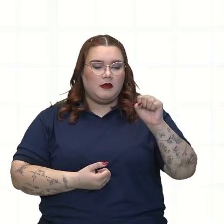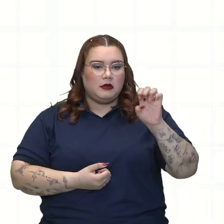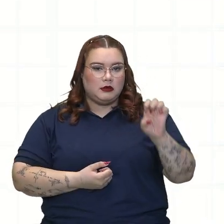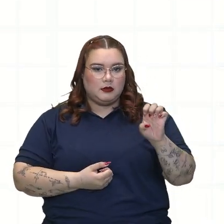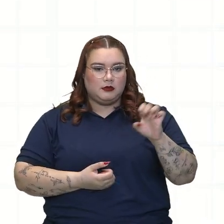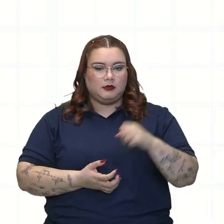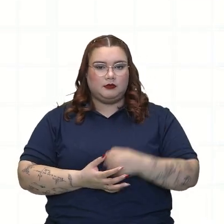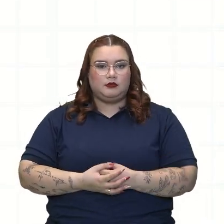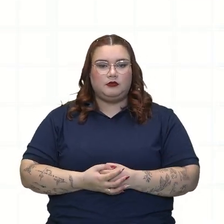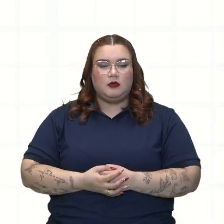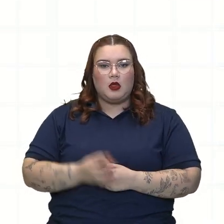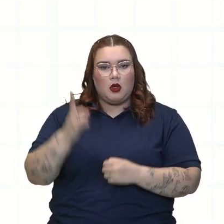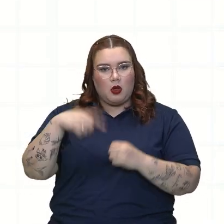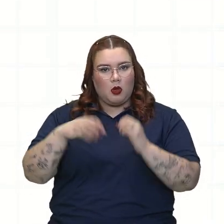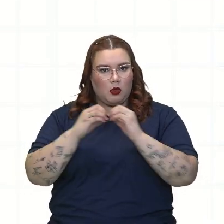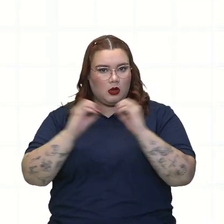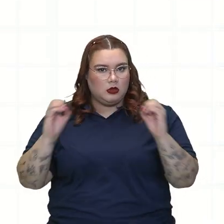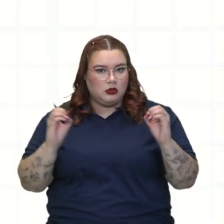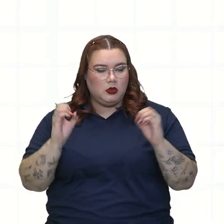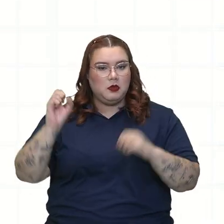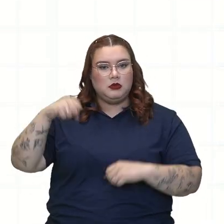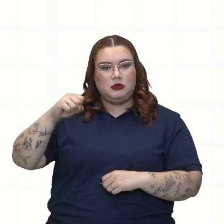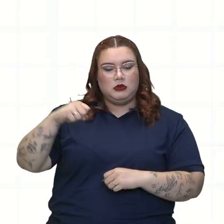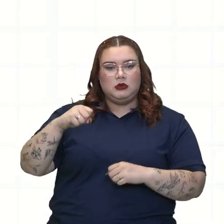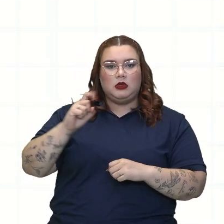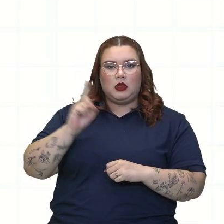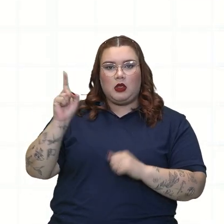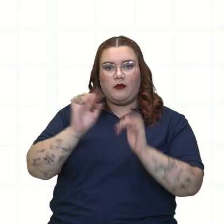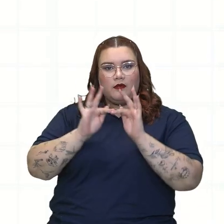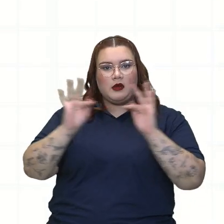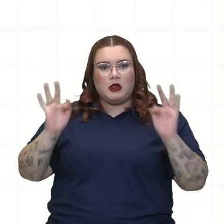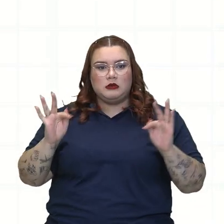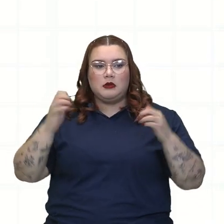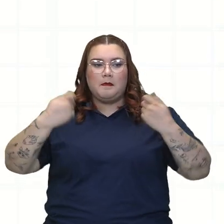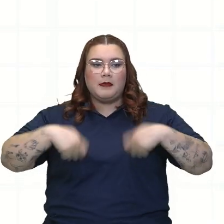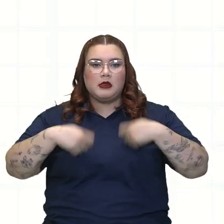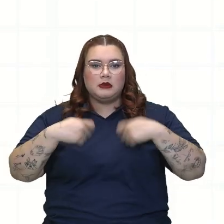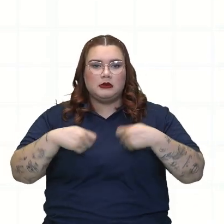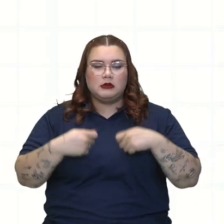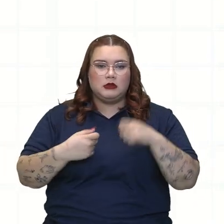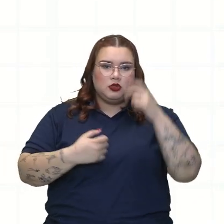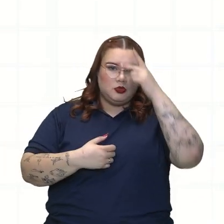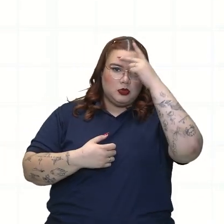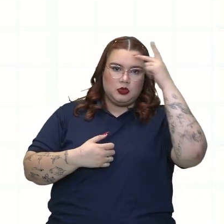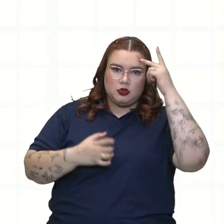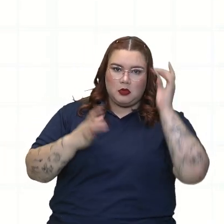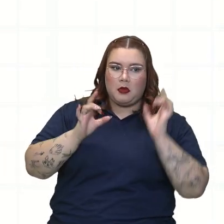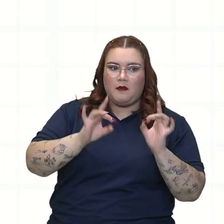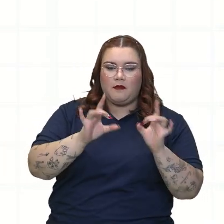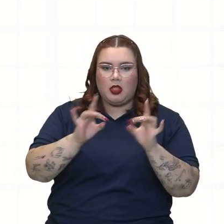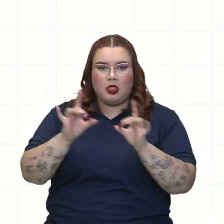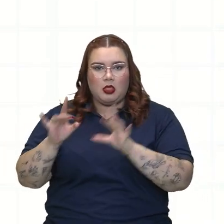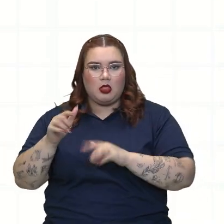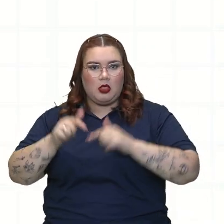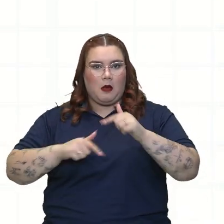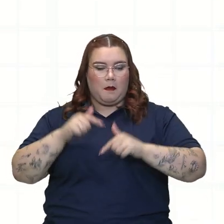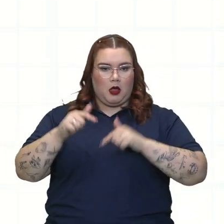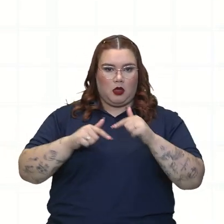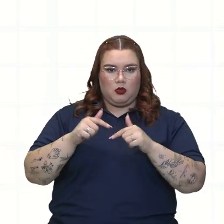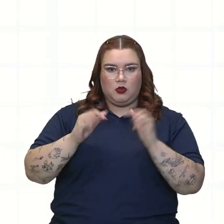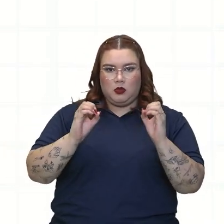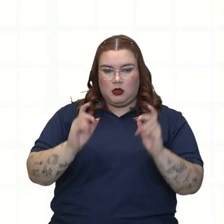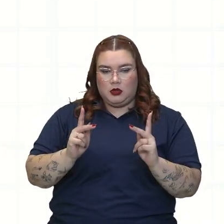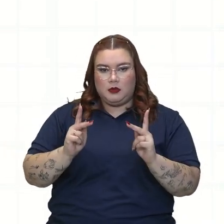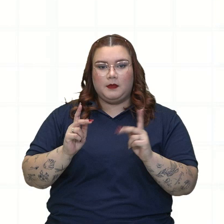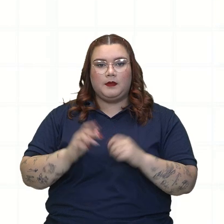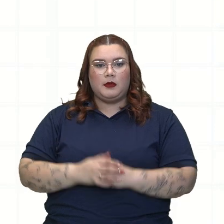novo, é uma oração? Sim, porque eu tenho aqui a forma verbal, né? E aí, então, perguntamos. Já que é uma